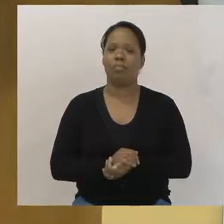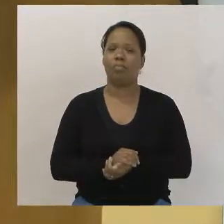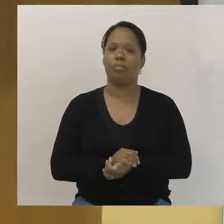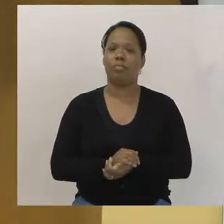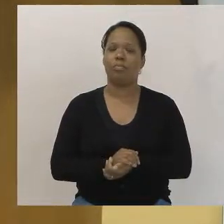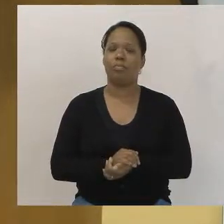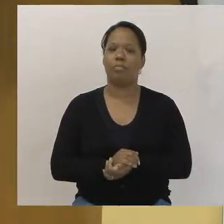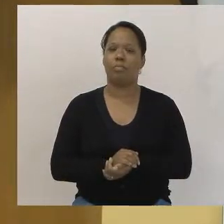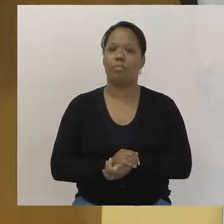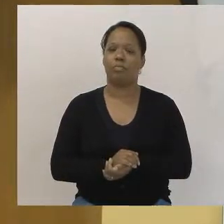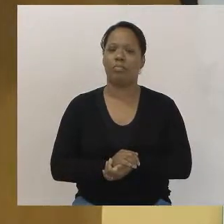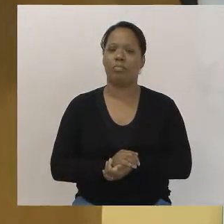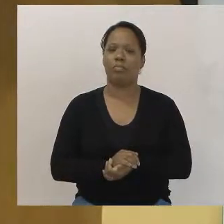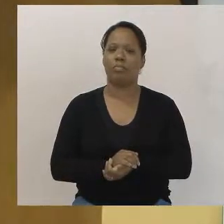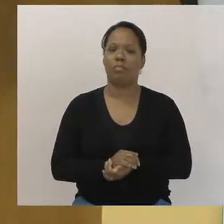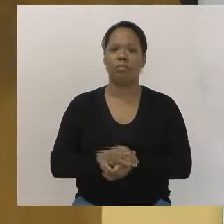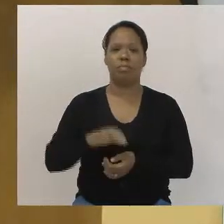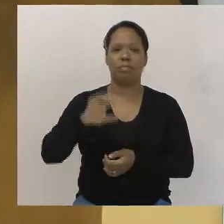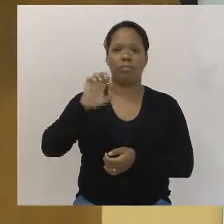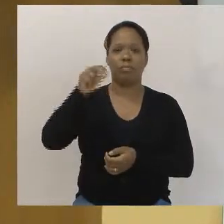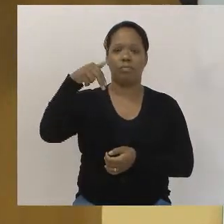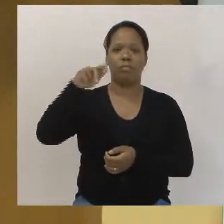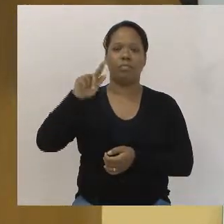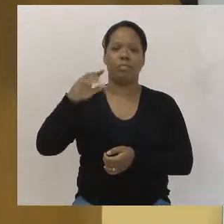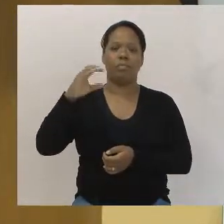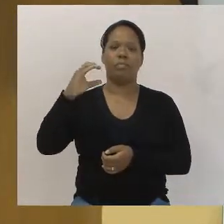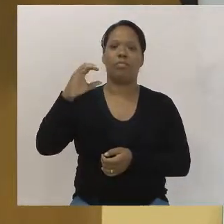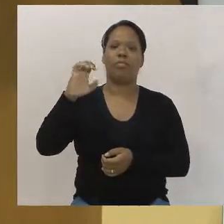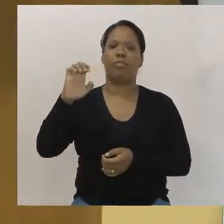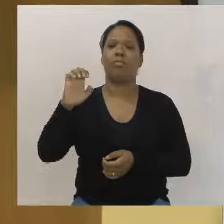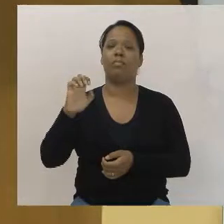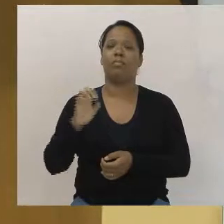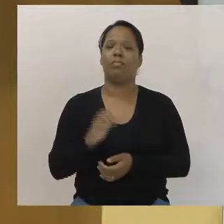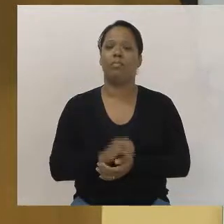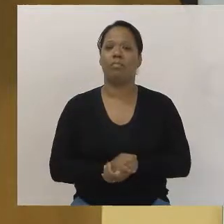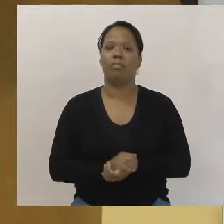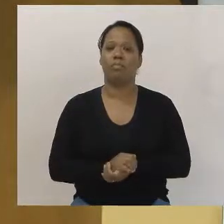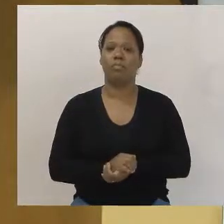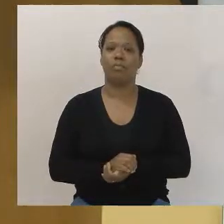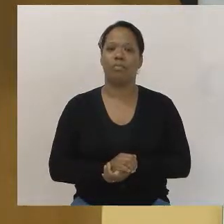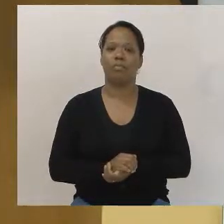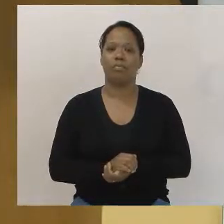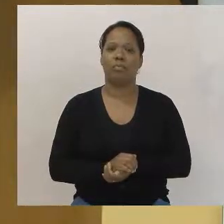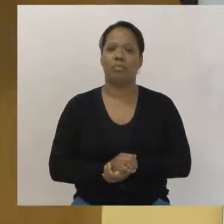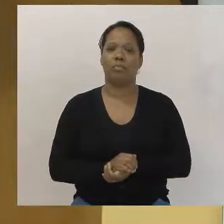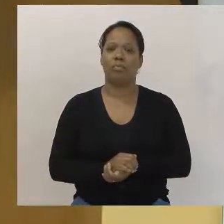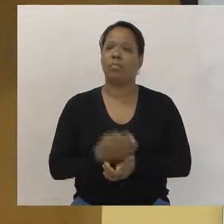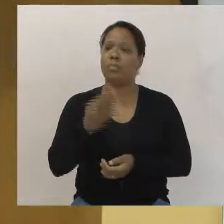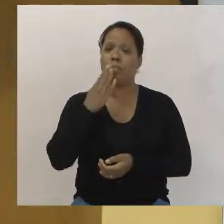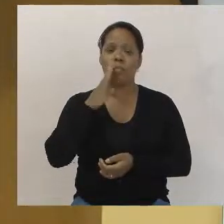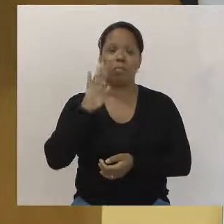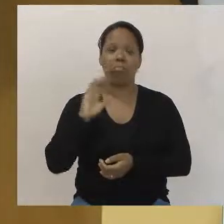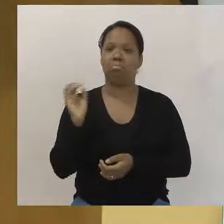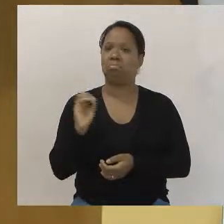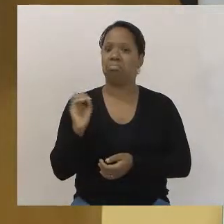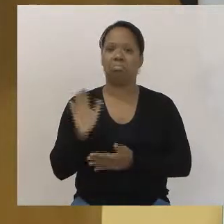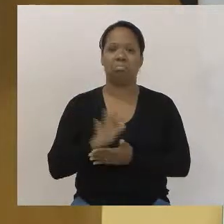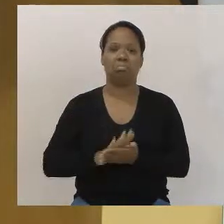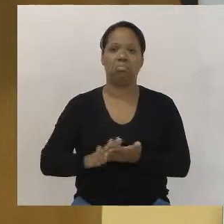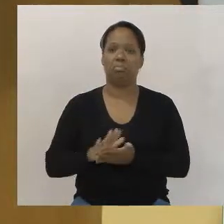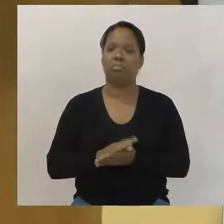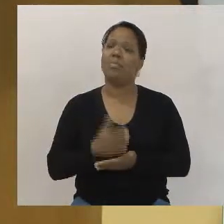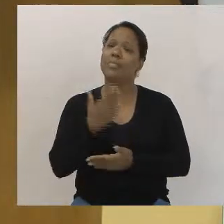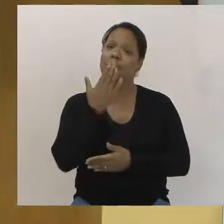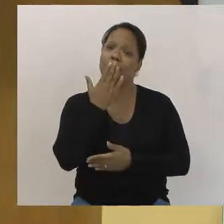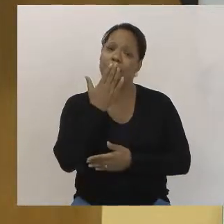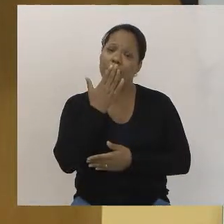até aí que vou falar que a equipe o inter demais foi também prometido não foi feito eu